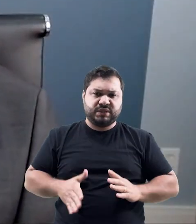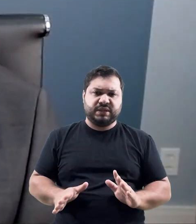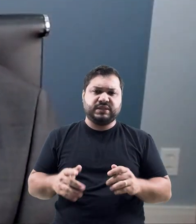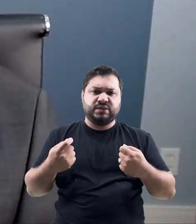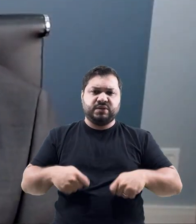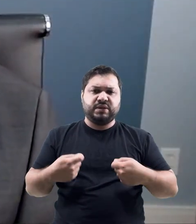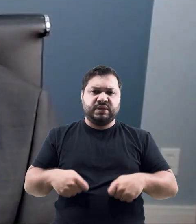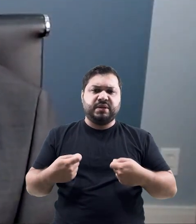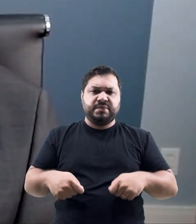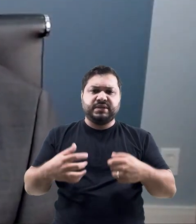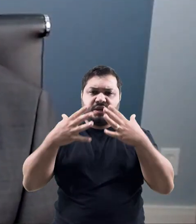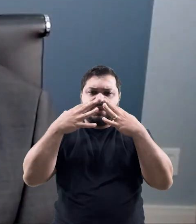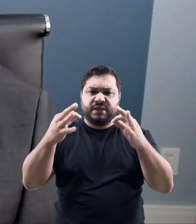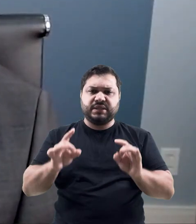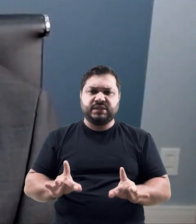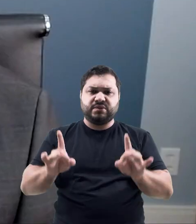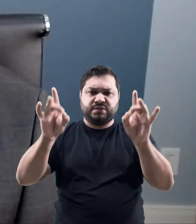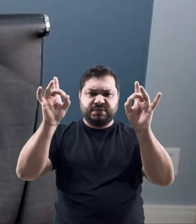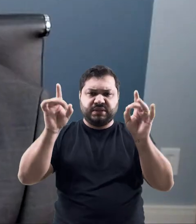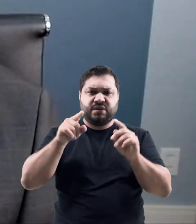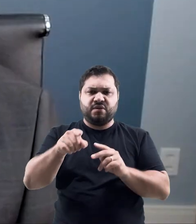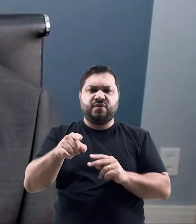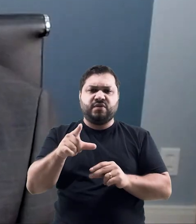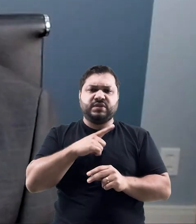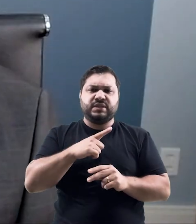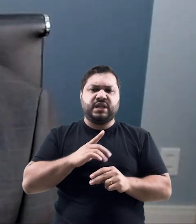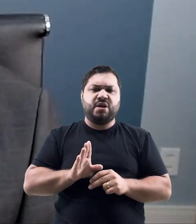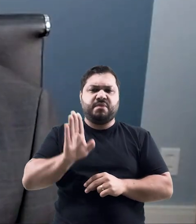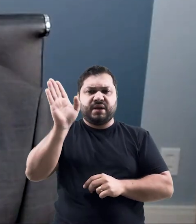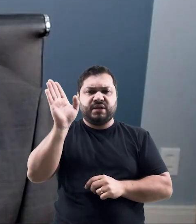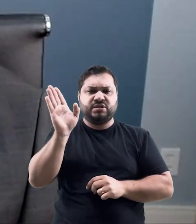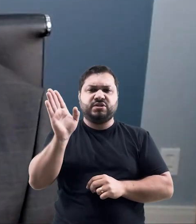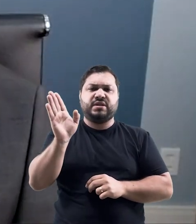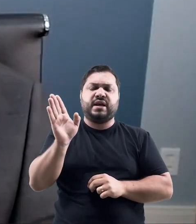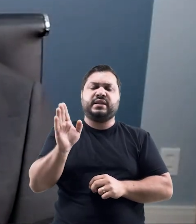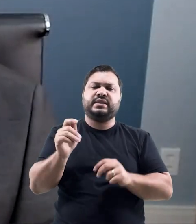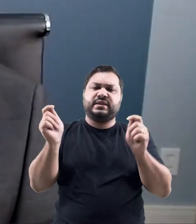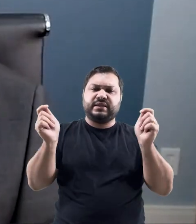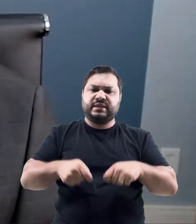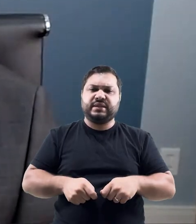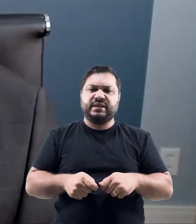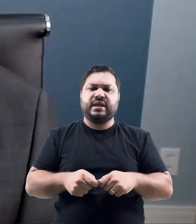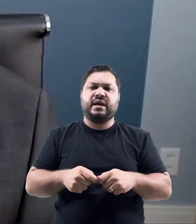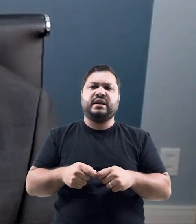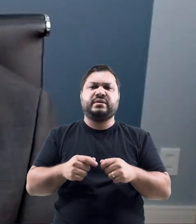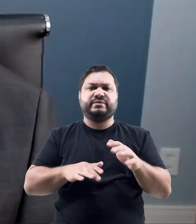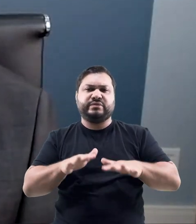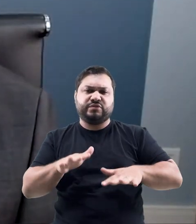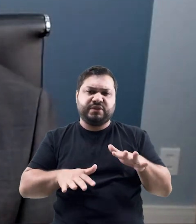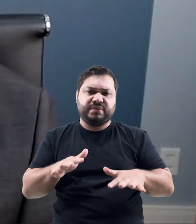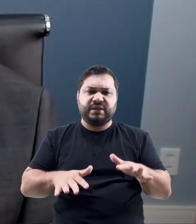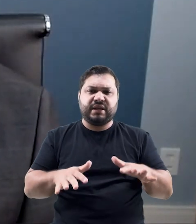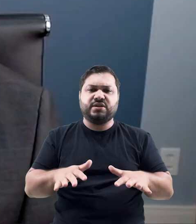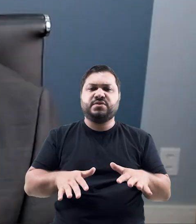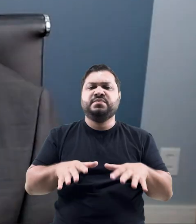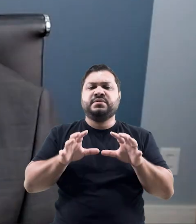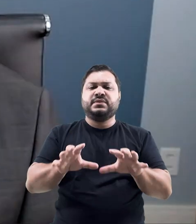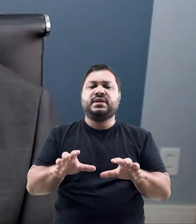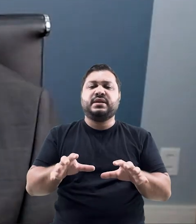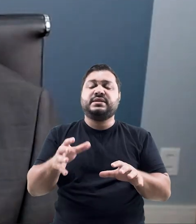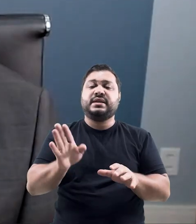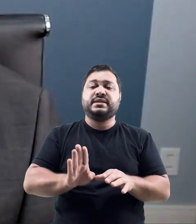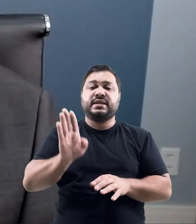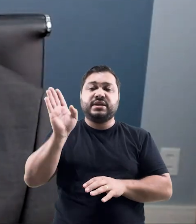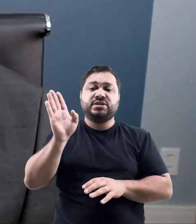que necessite ali de uma atenção especial, você tem uma candidata em condição de vulnerabilidade e assim